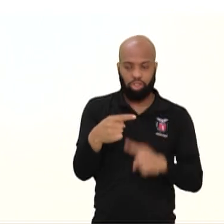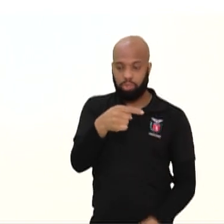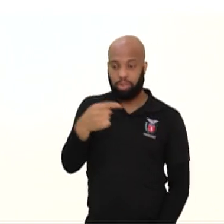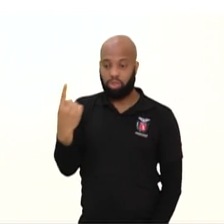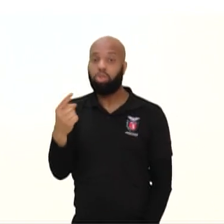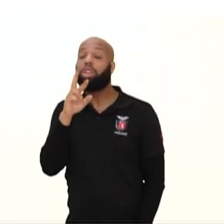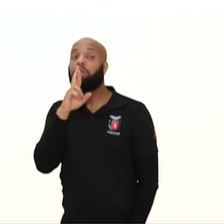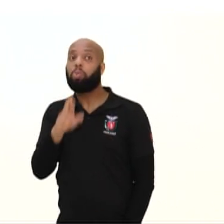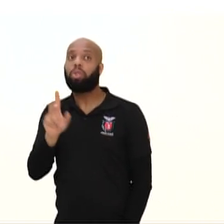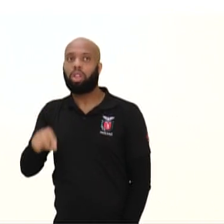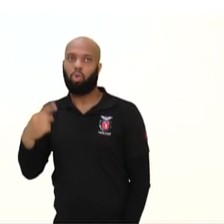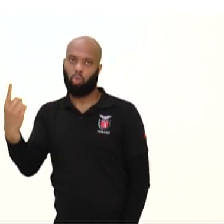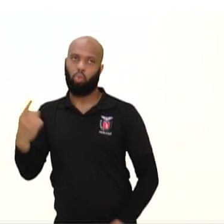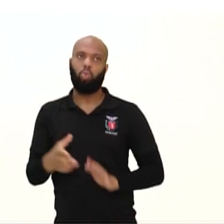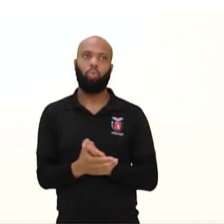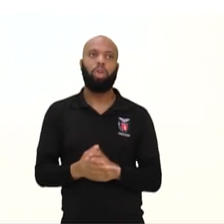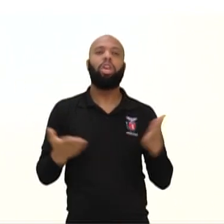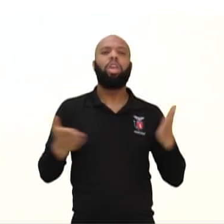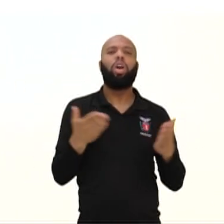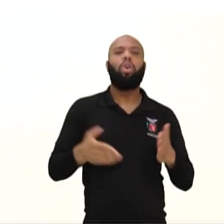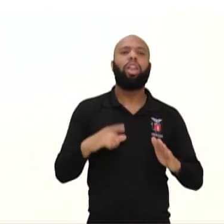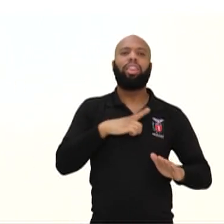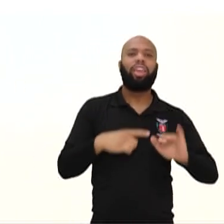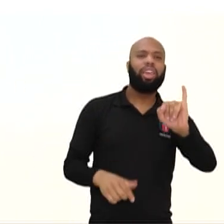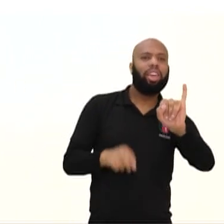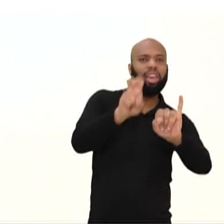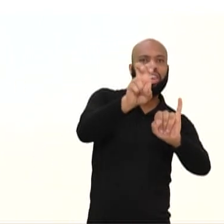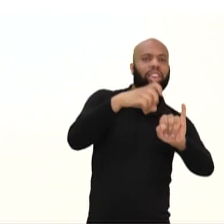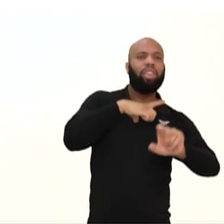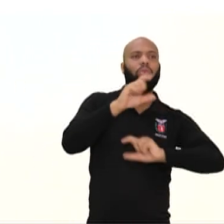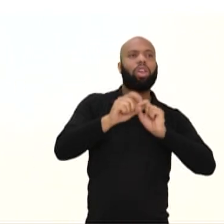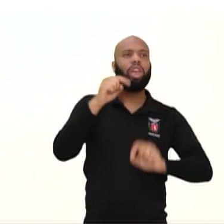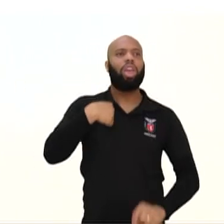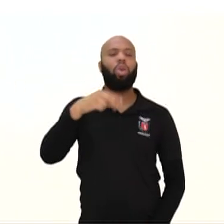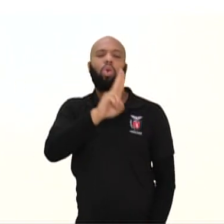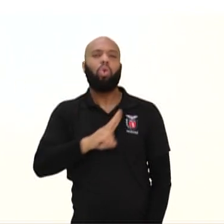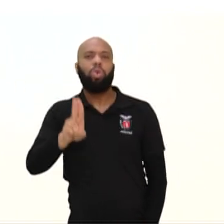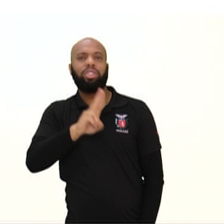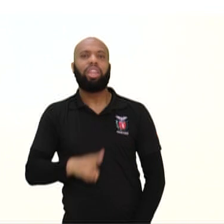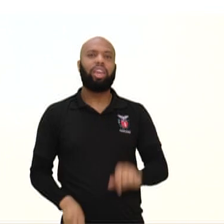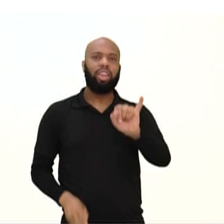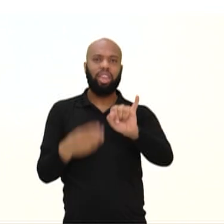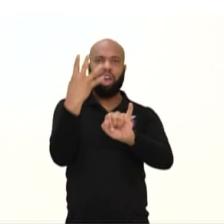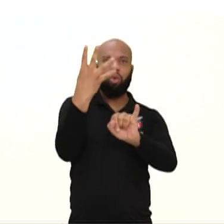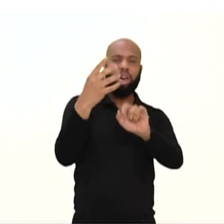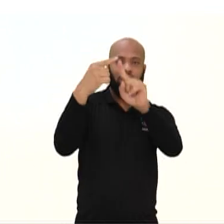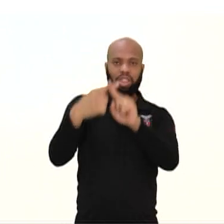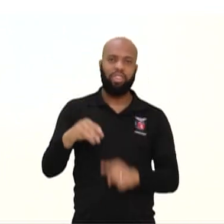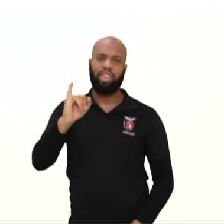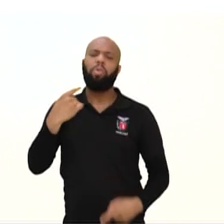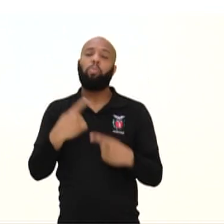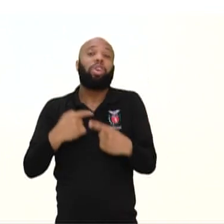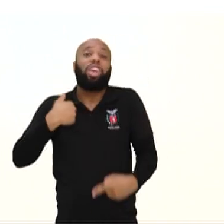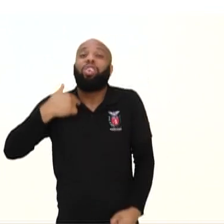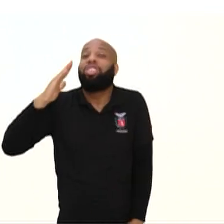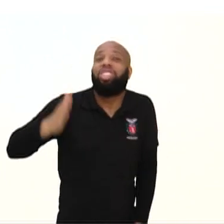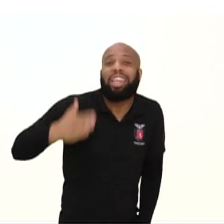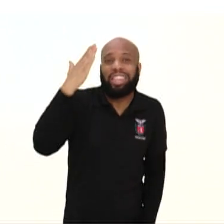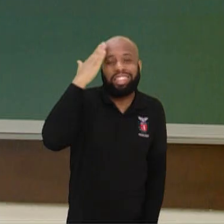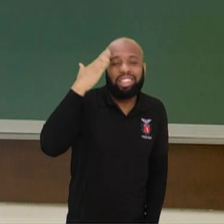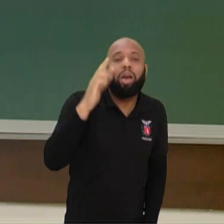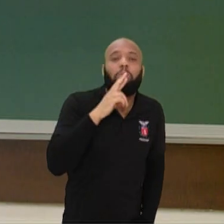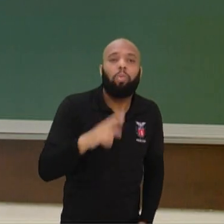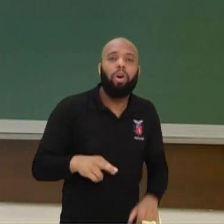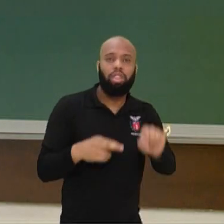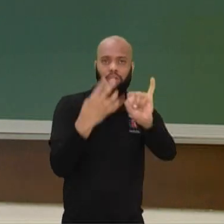1. I à quinta, eu usei i à quarta vezes i. Por que i à quarta? Eu já tenho i à quarta aqui do resultado